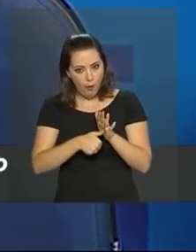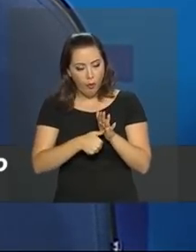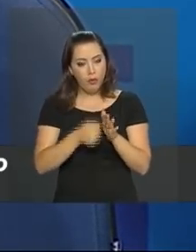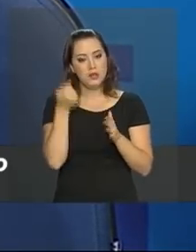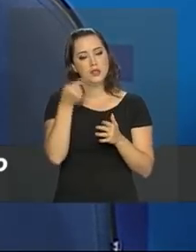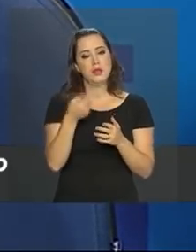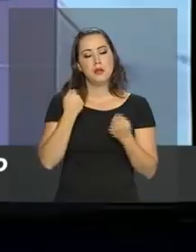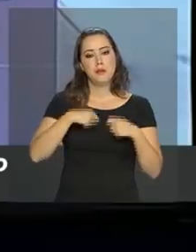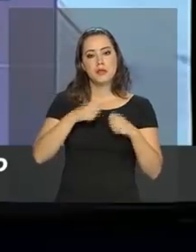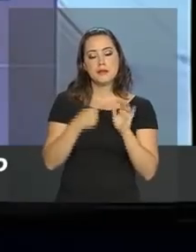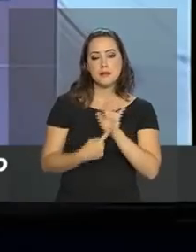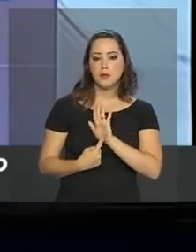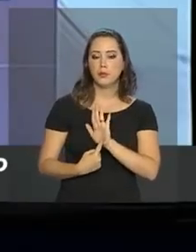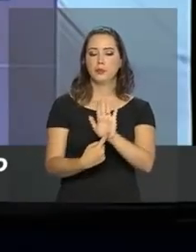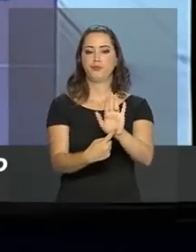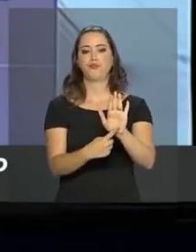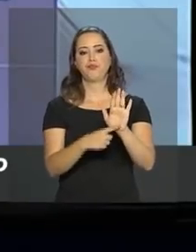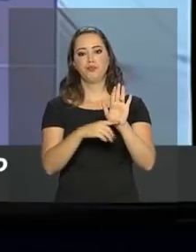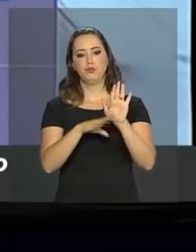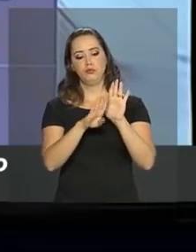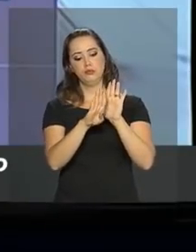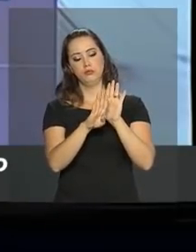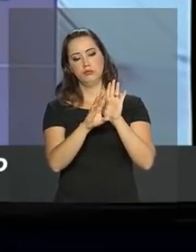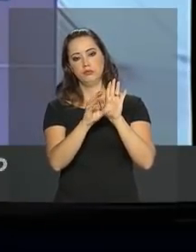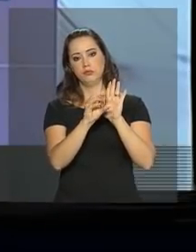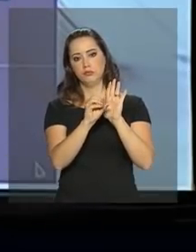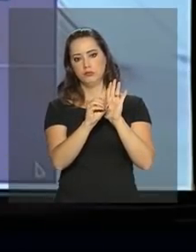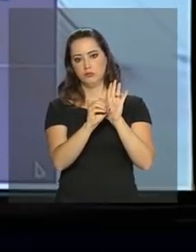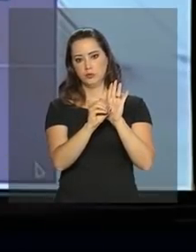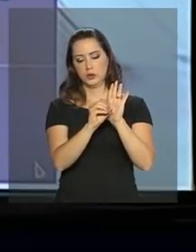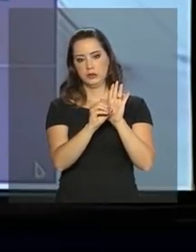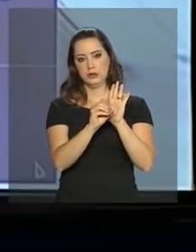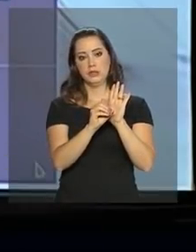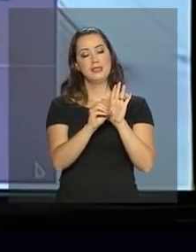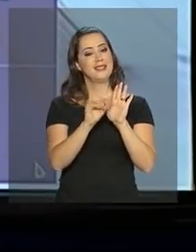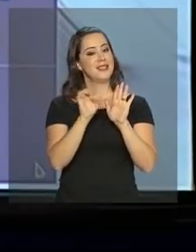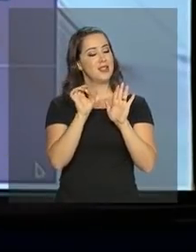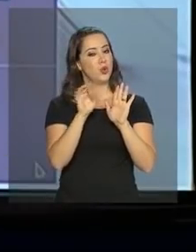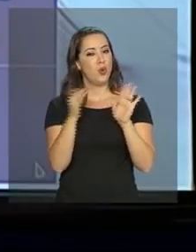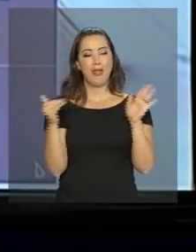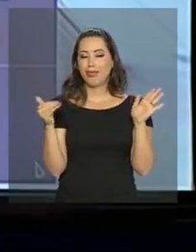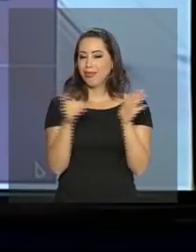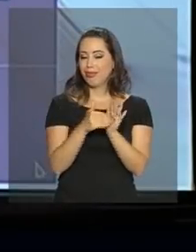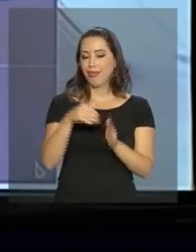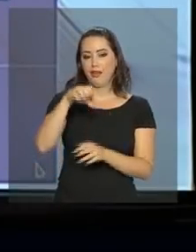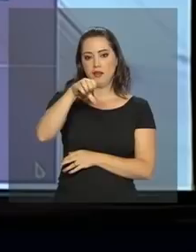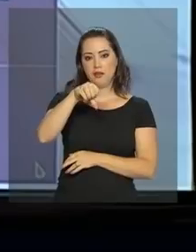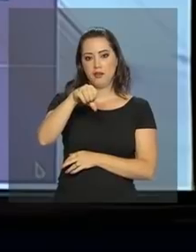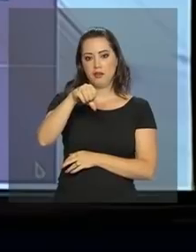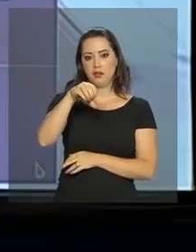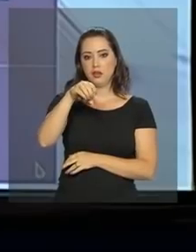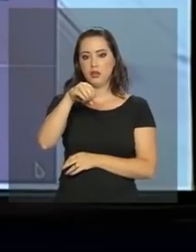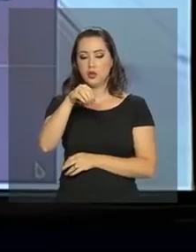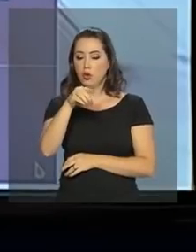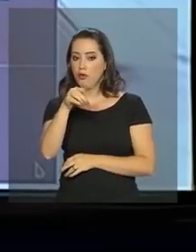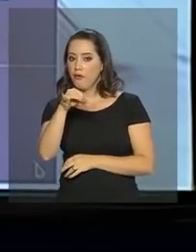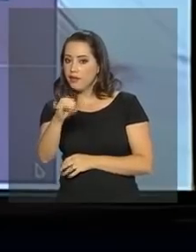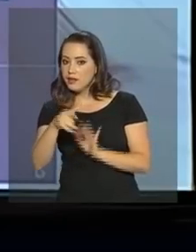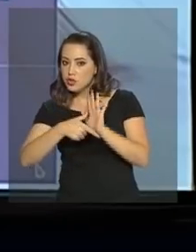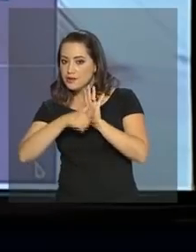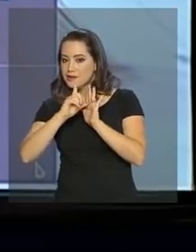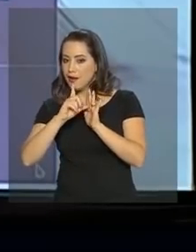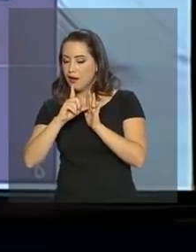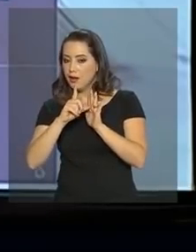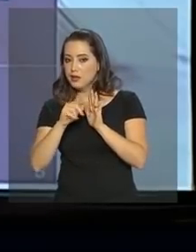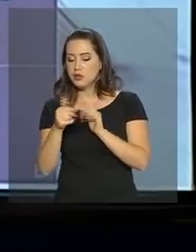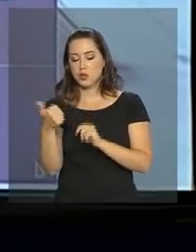expedido por órgão policial no máximo a 90 dias antes do primeiro domingo do exame não é